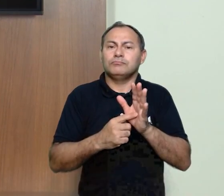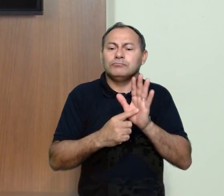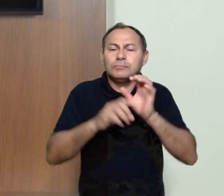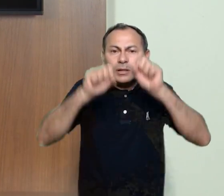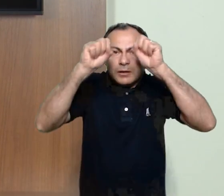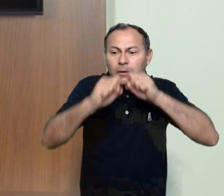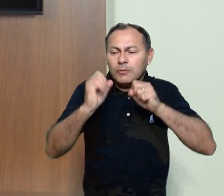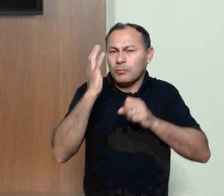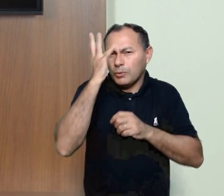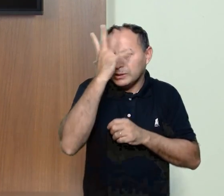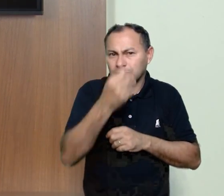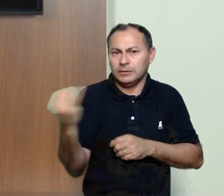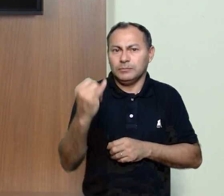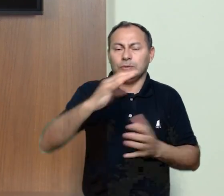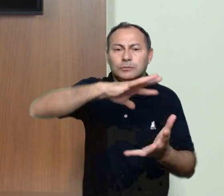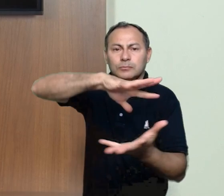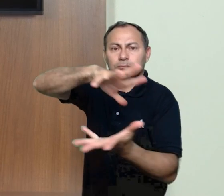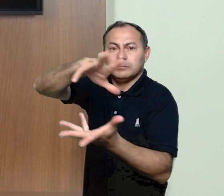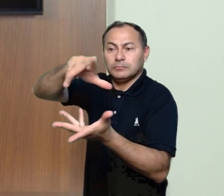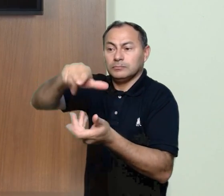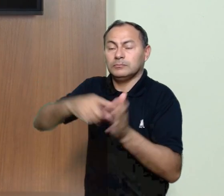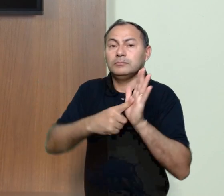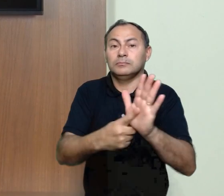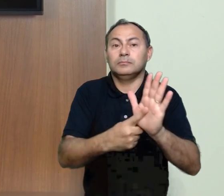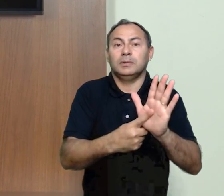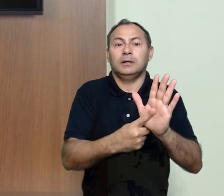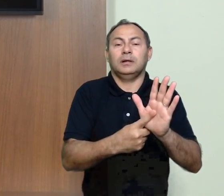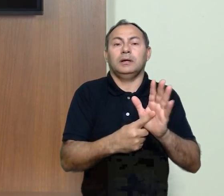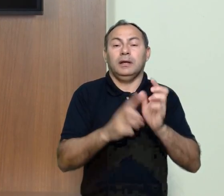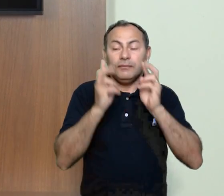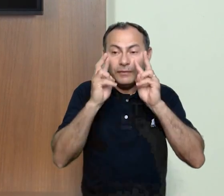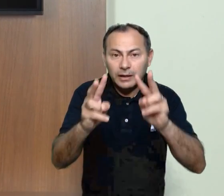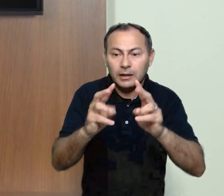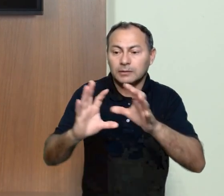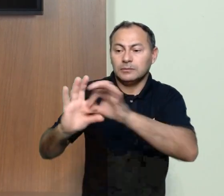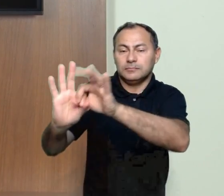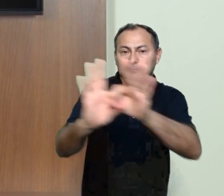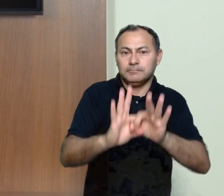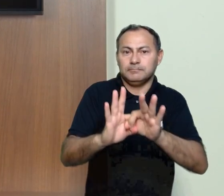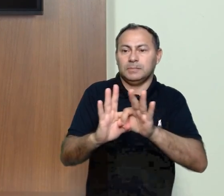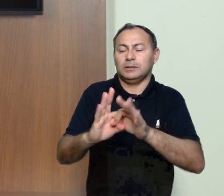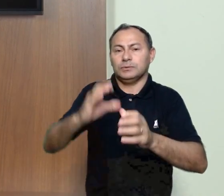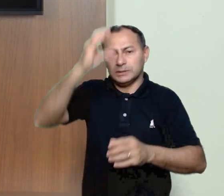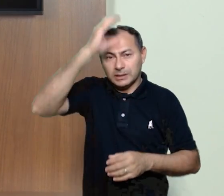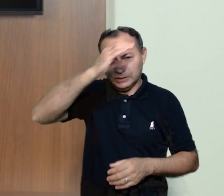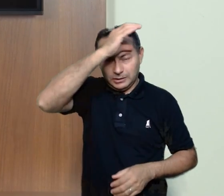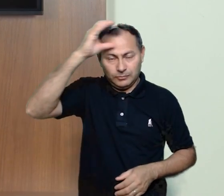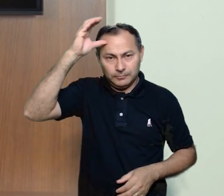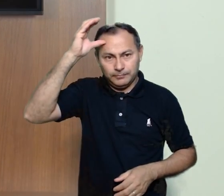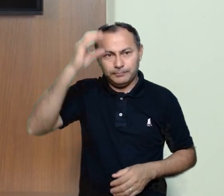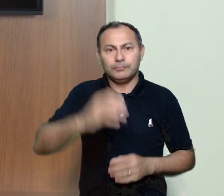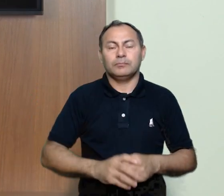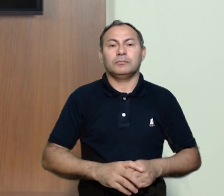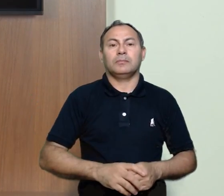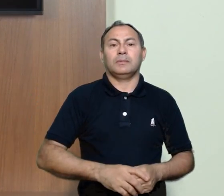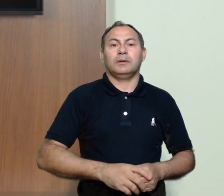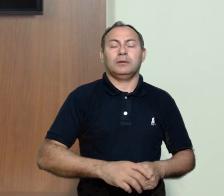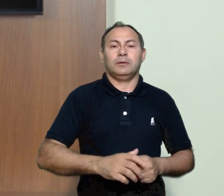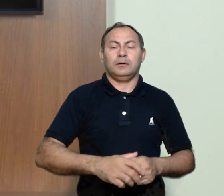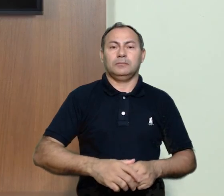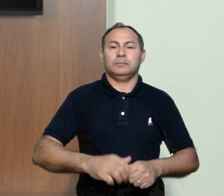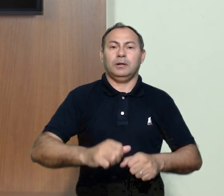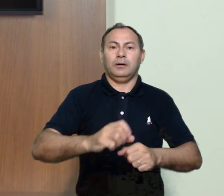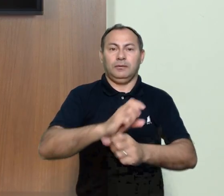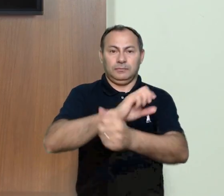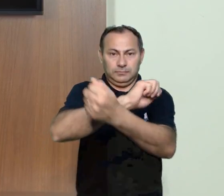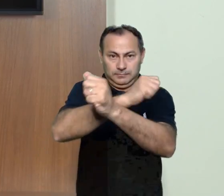importante para o futuro. Que gesto grande em vista da unidade dos cristãos. O Vaticano II,